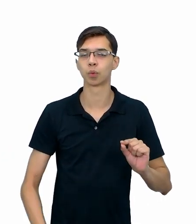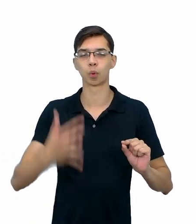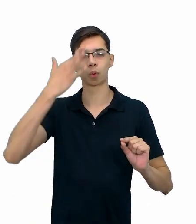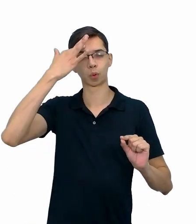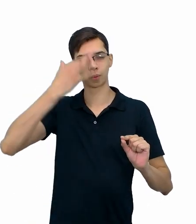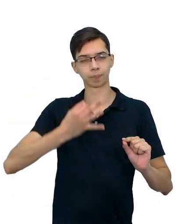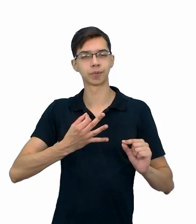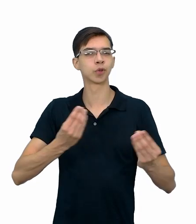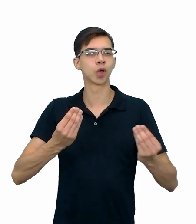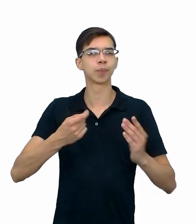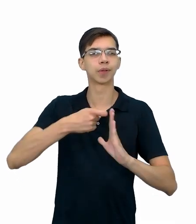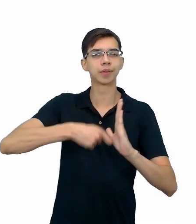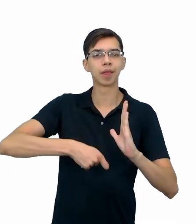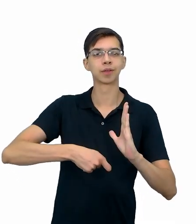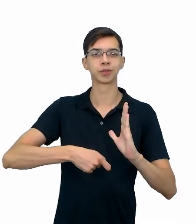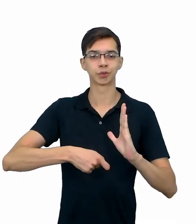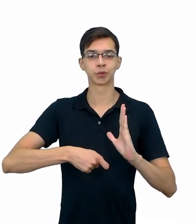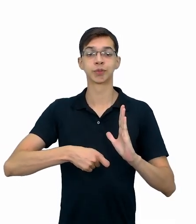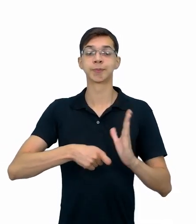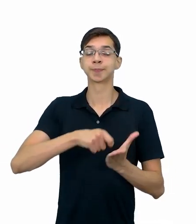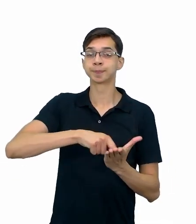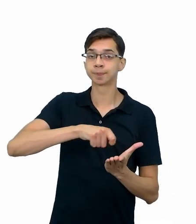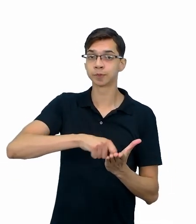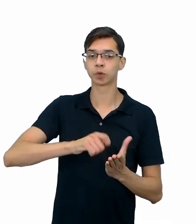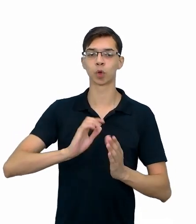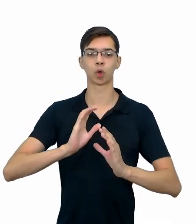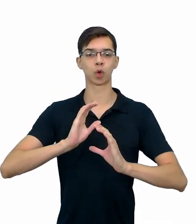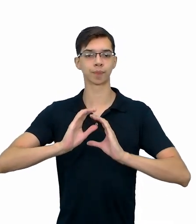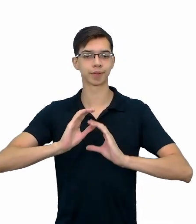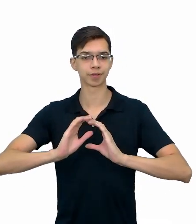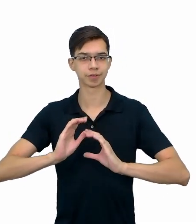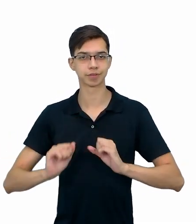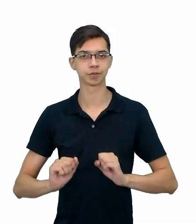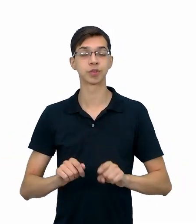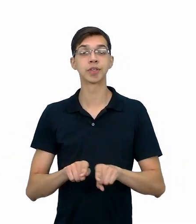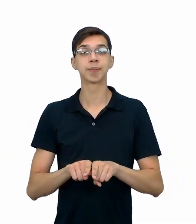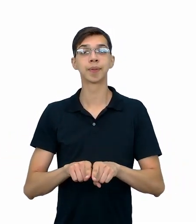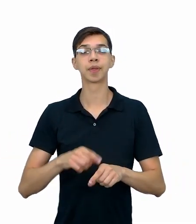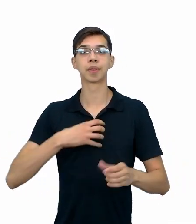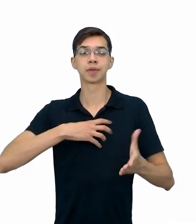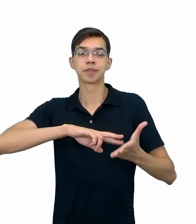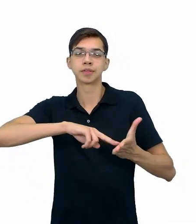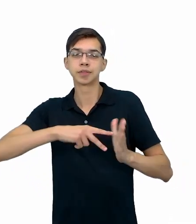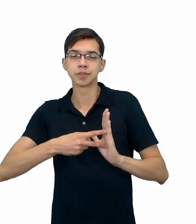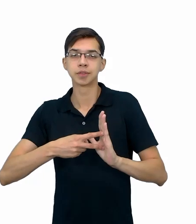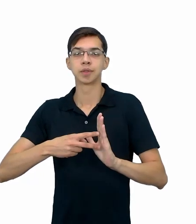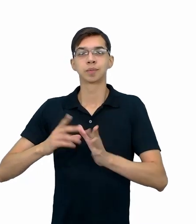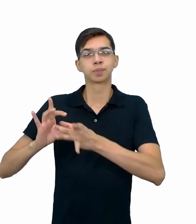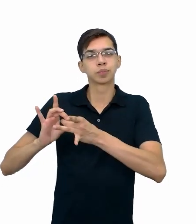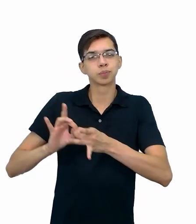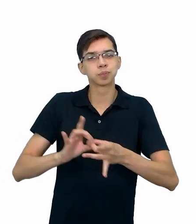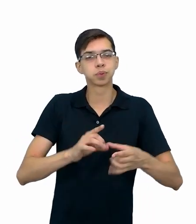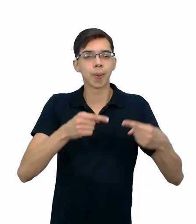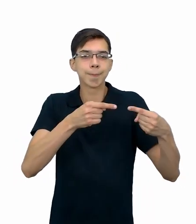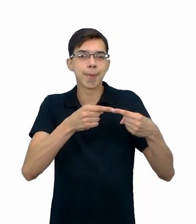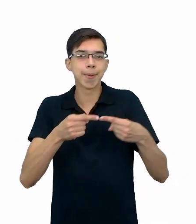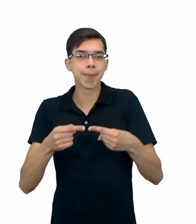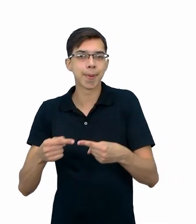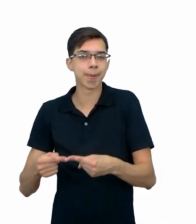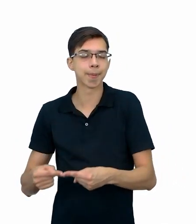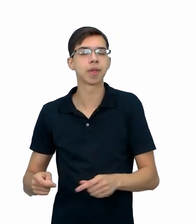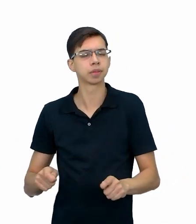textuais, a situação comunicativa, os efeitos de sentido, tá? Então, também, ele vai